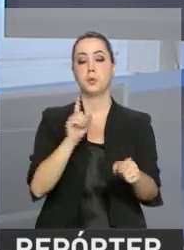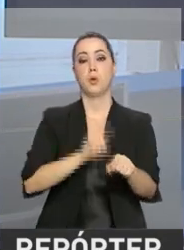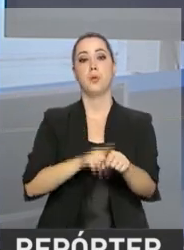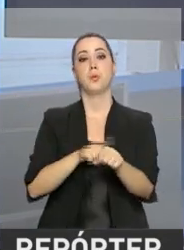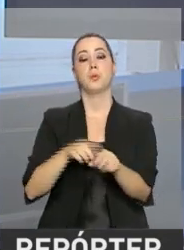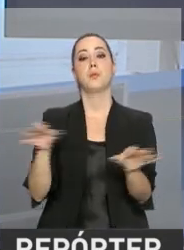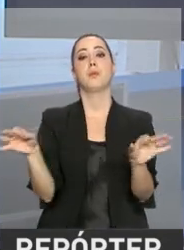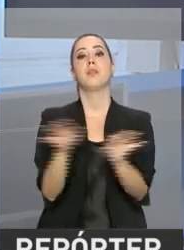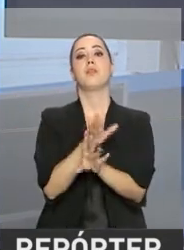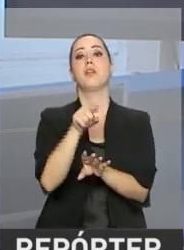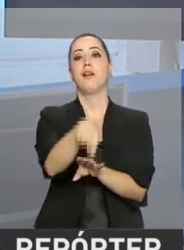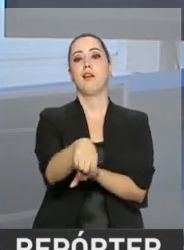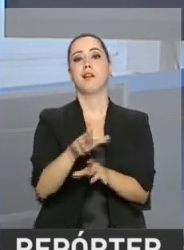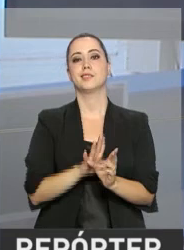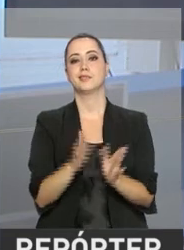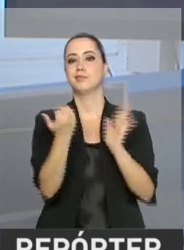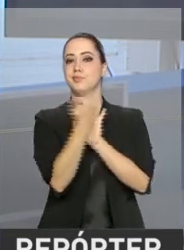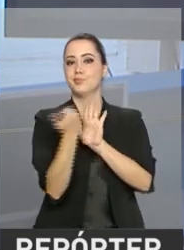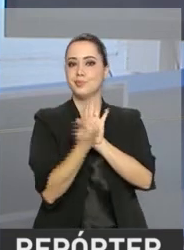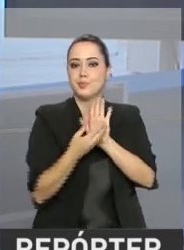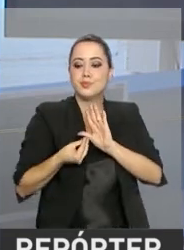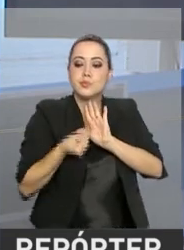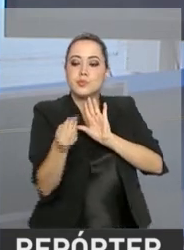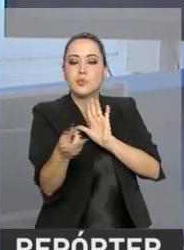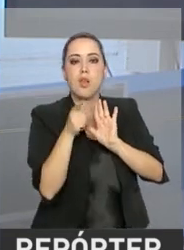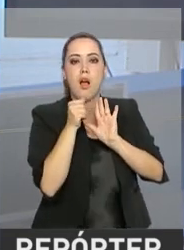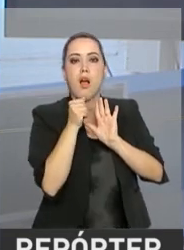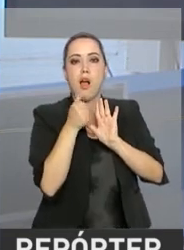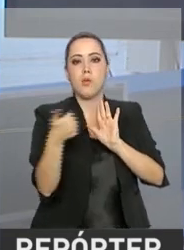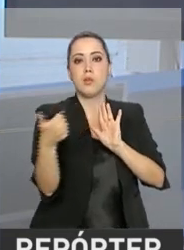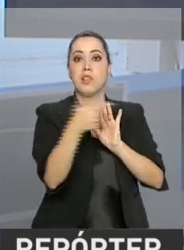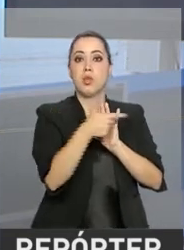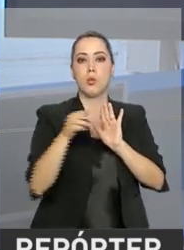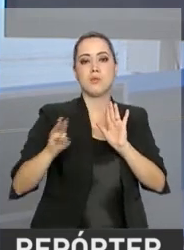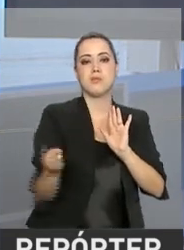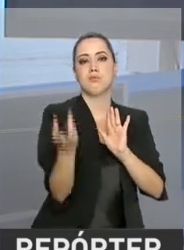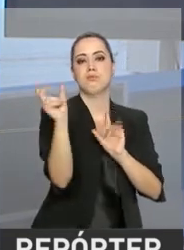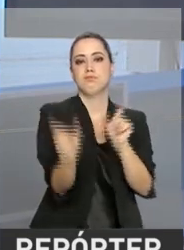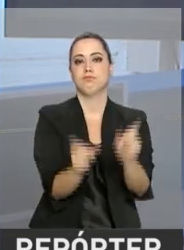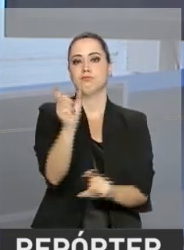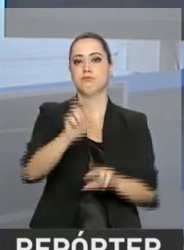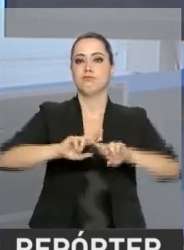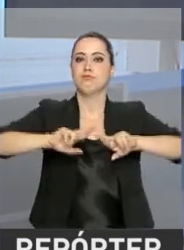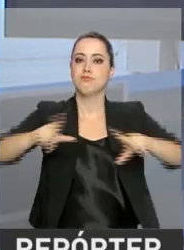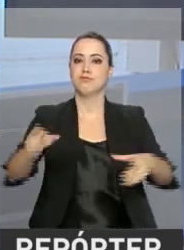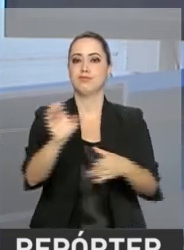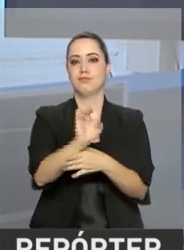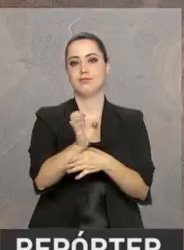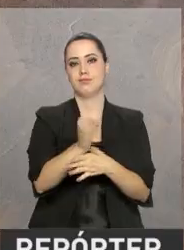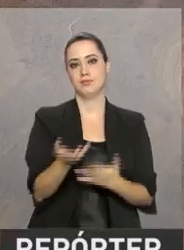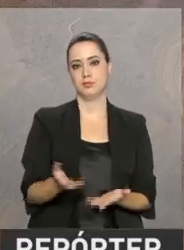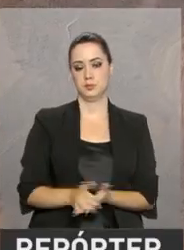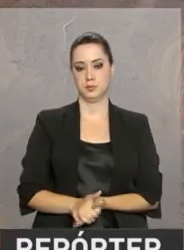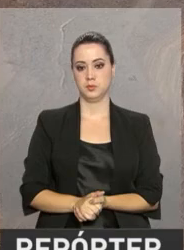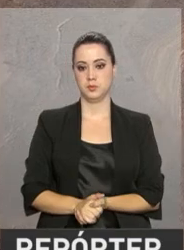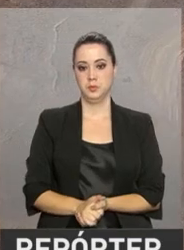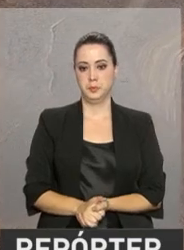vai levar água para mais de 12 milhões de pessoas de pernambuco ceará paraíba e rio grande do norte